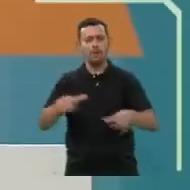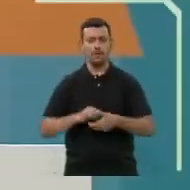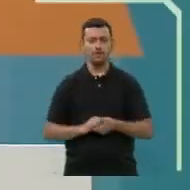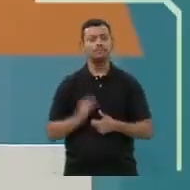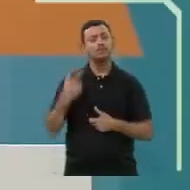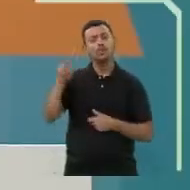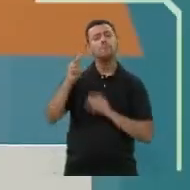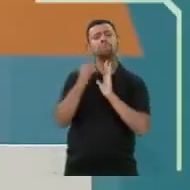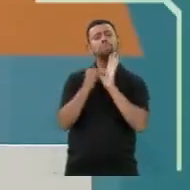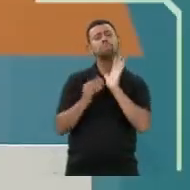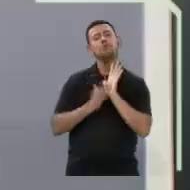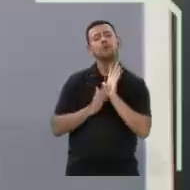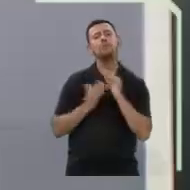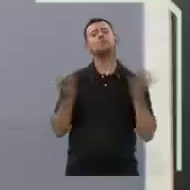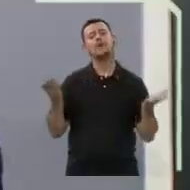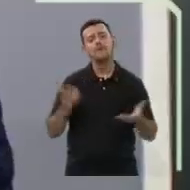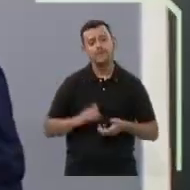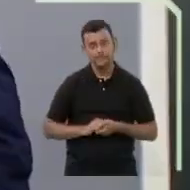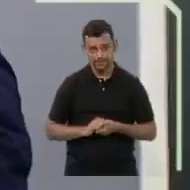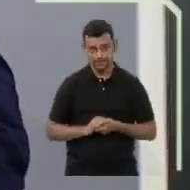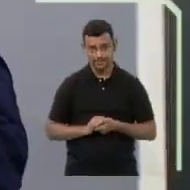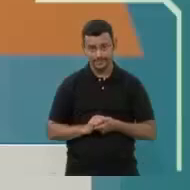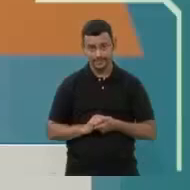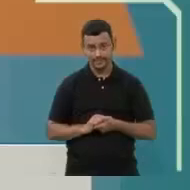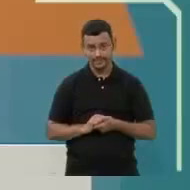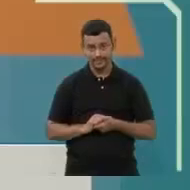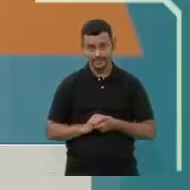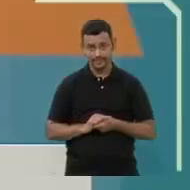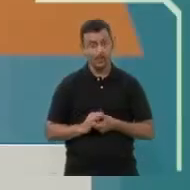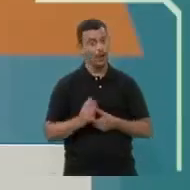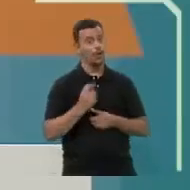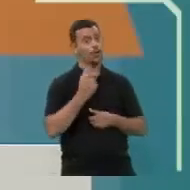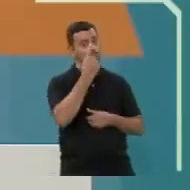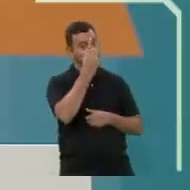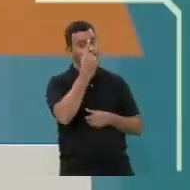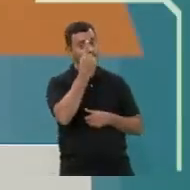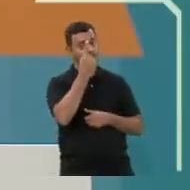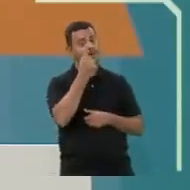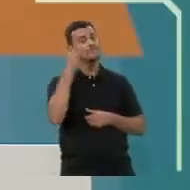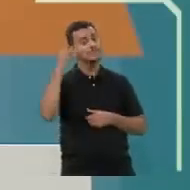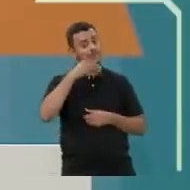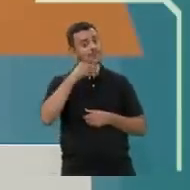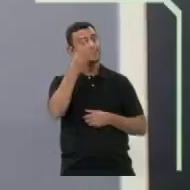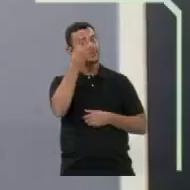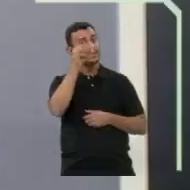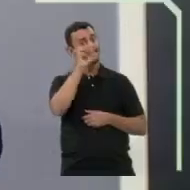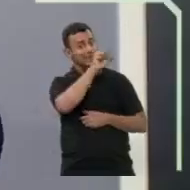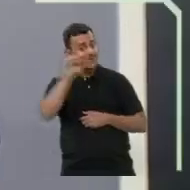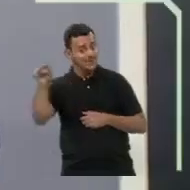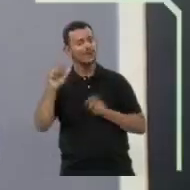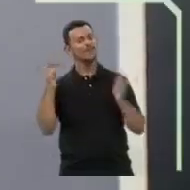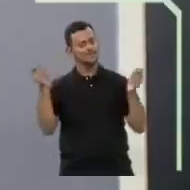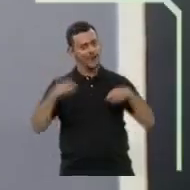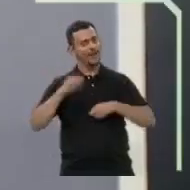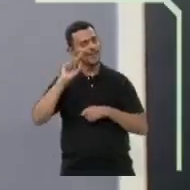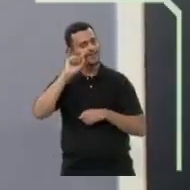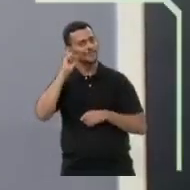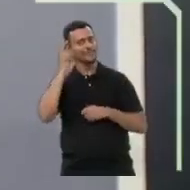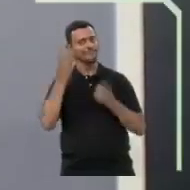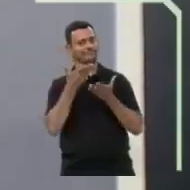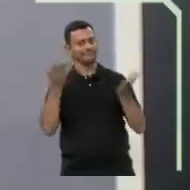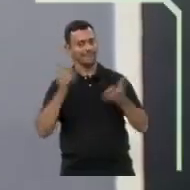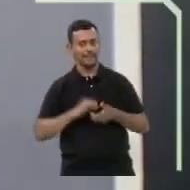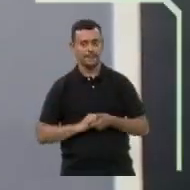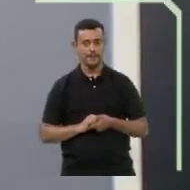Henrique Meirelles, 30 segundos. Aliás, 1 minuto e meio para sua resposta. Nós